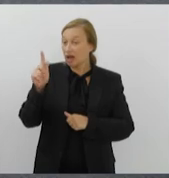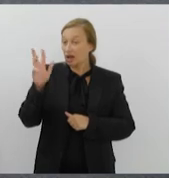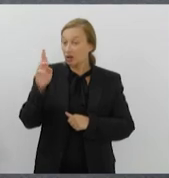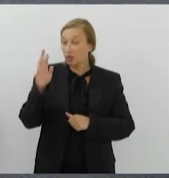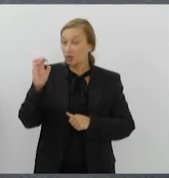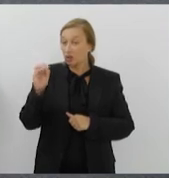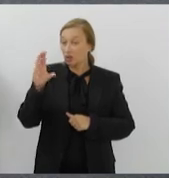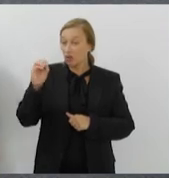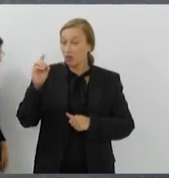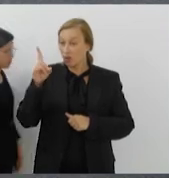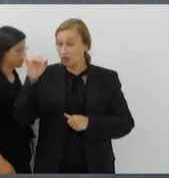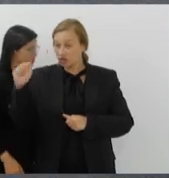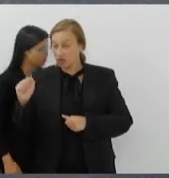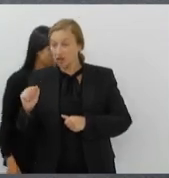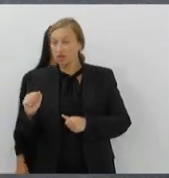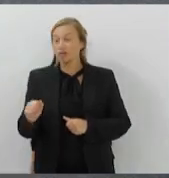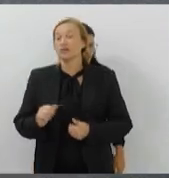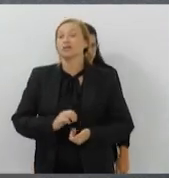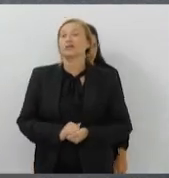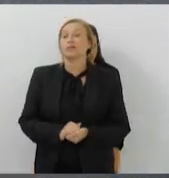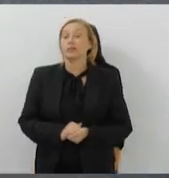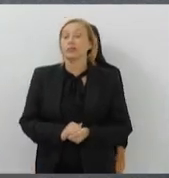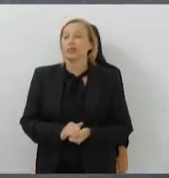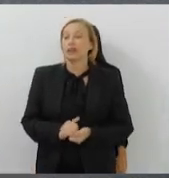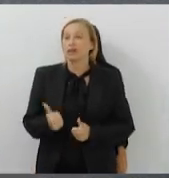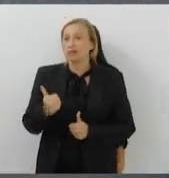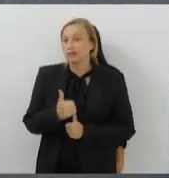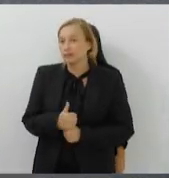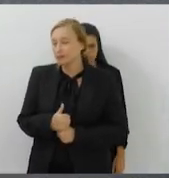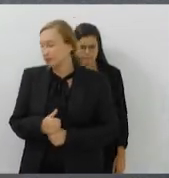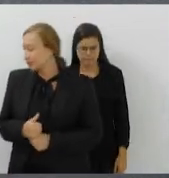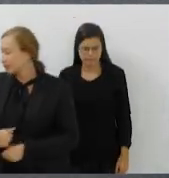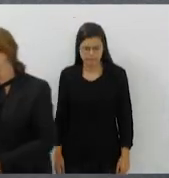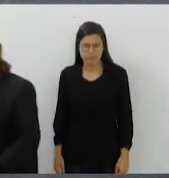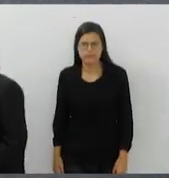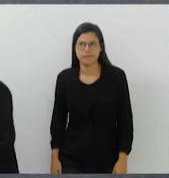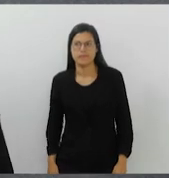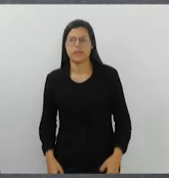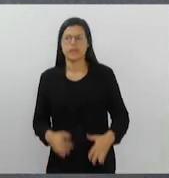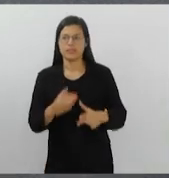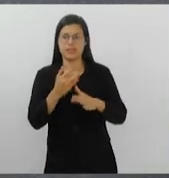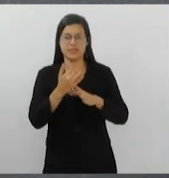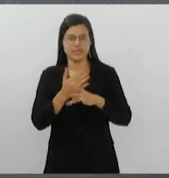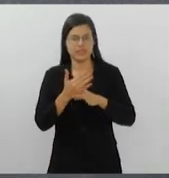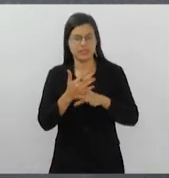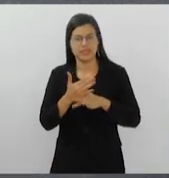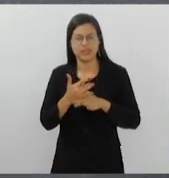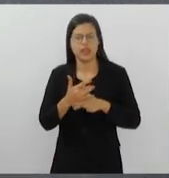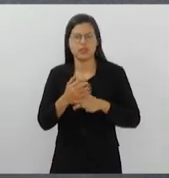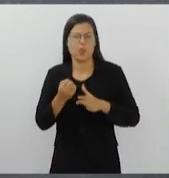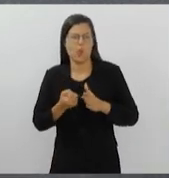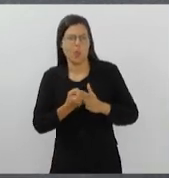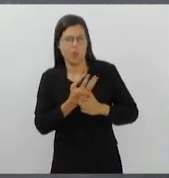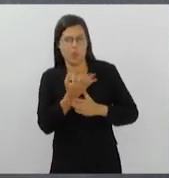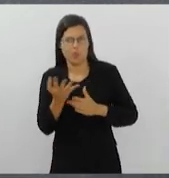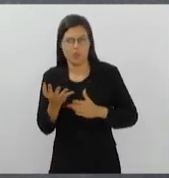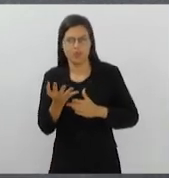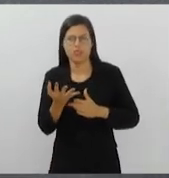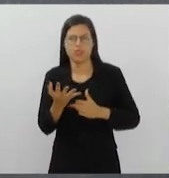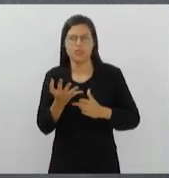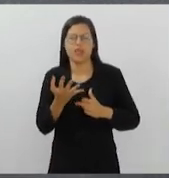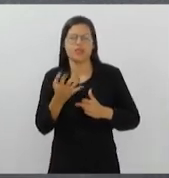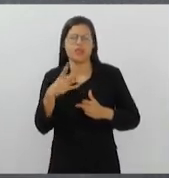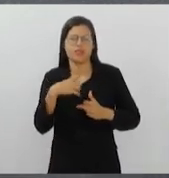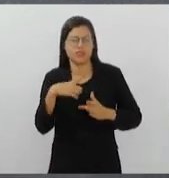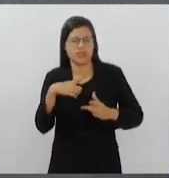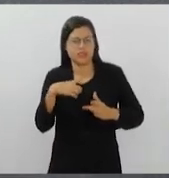meio ambiente em Coatis. Se tratam de municípios com significativo número de assentamentos da reforma